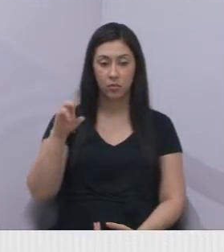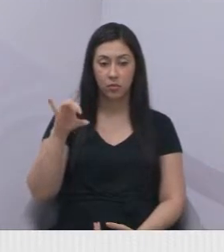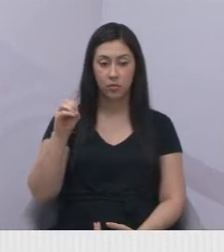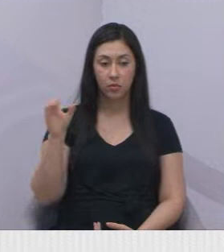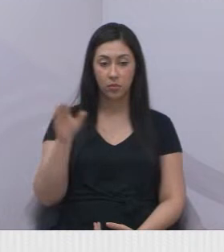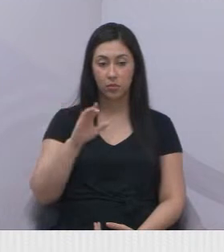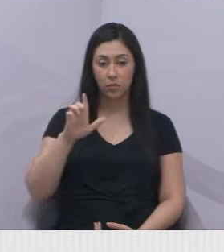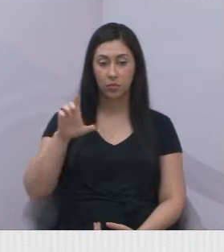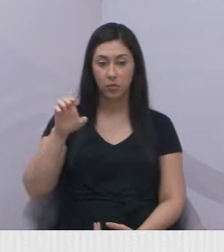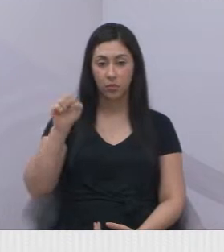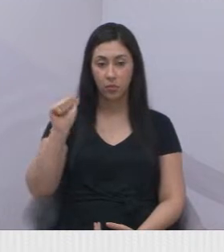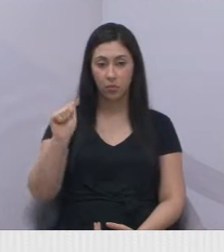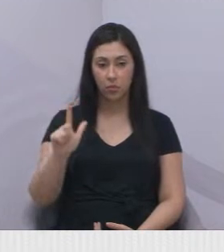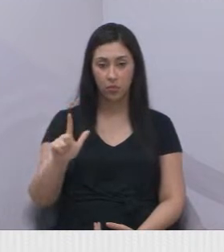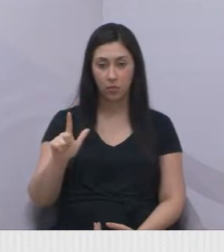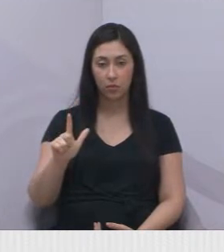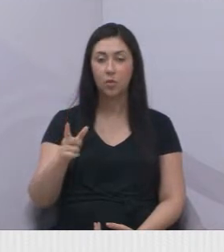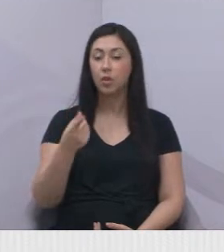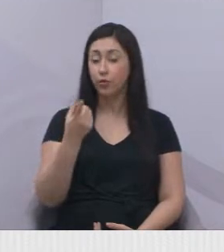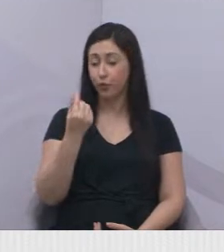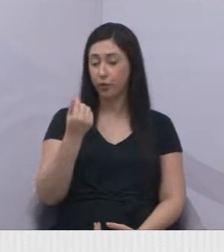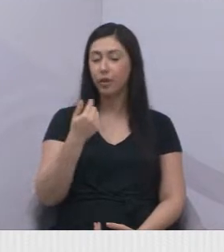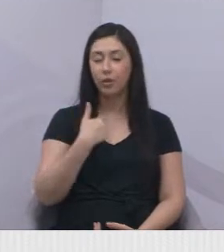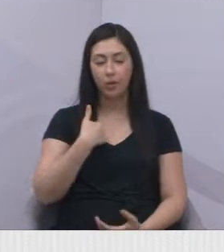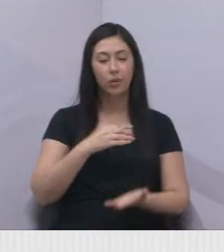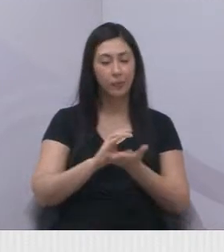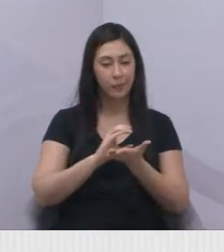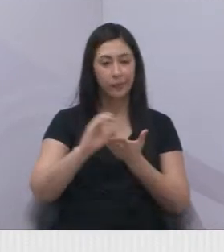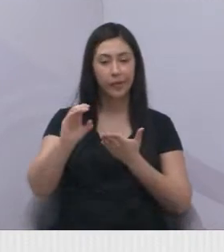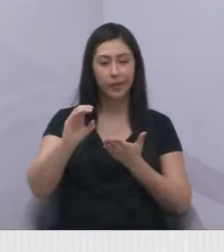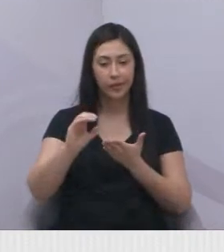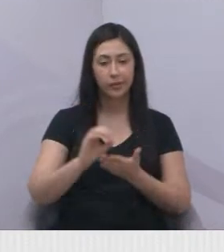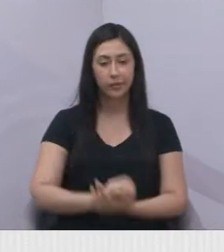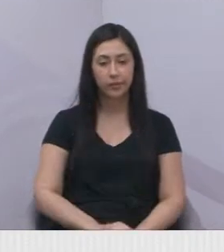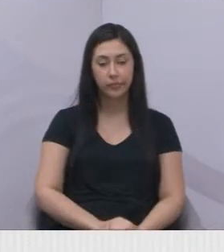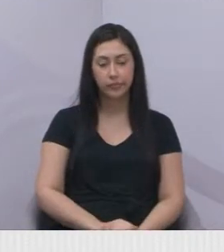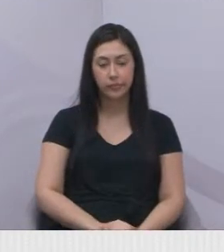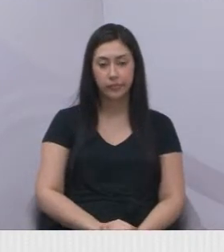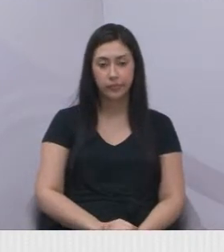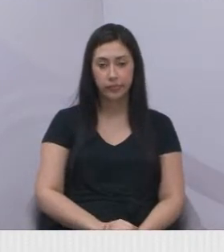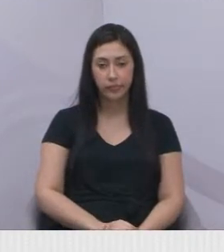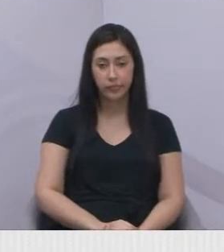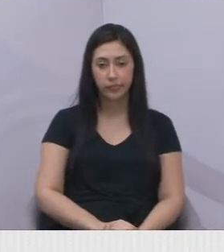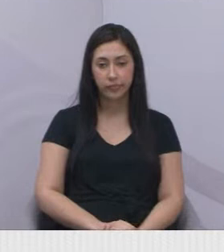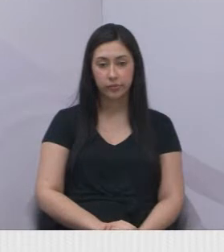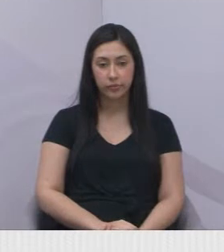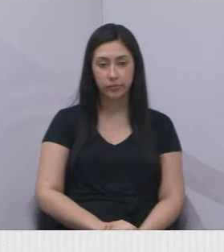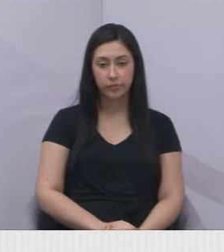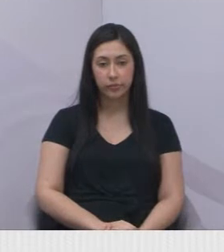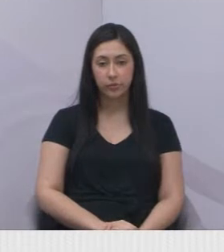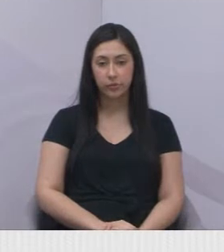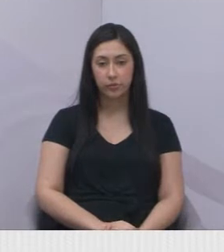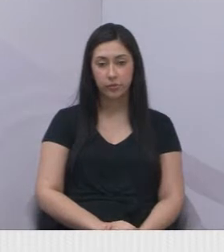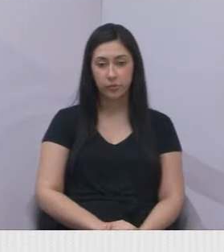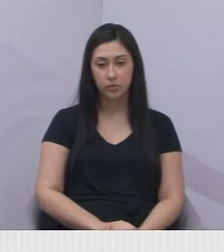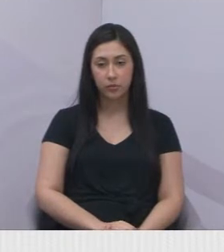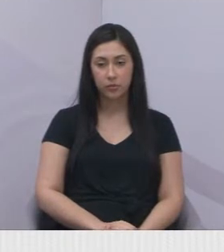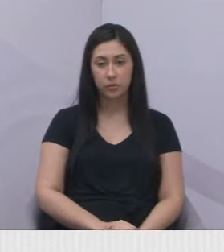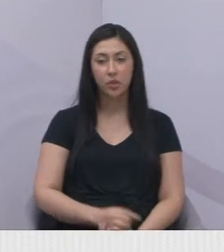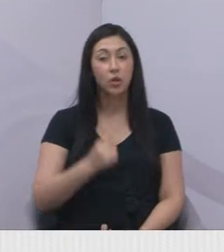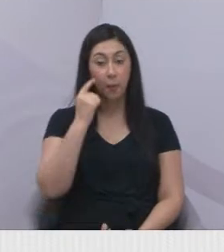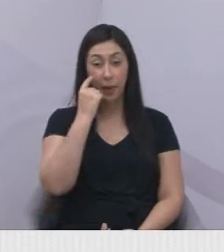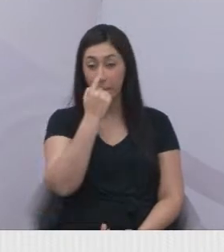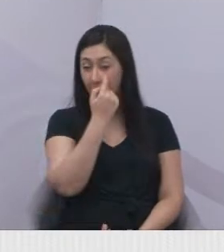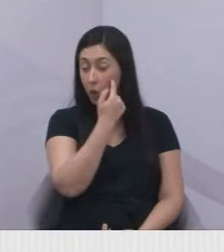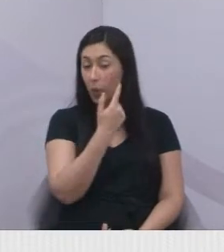Leal, verba em positiva do vereador Valmir do Parque Meia Lua, também. Lá no Parque Meia Lua vai ser 3